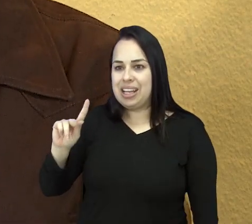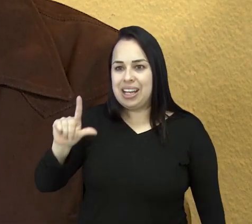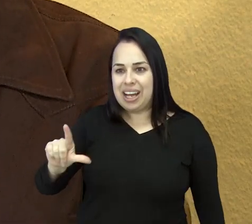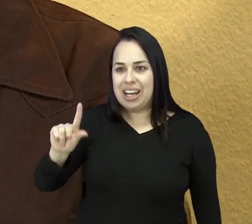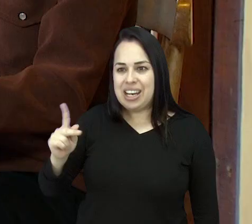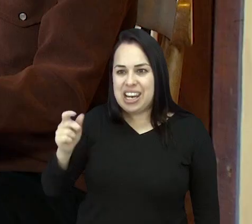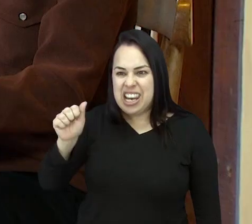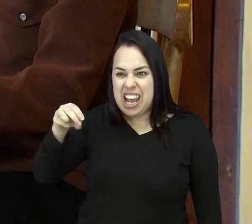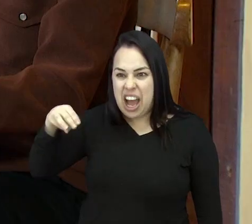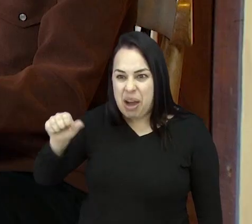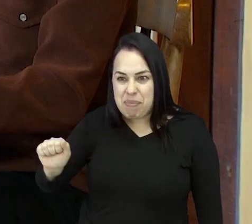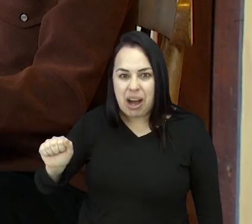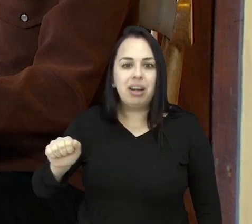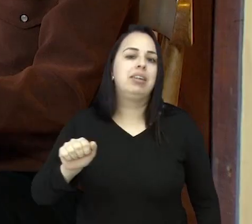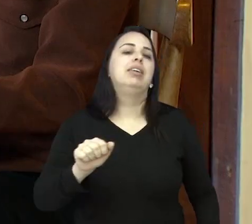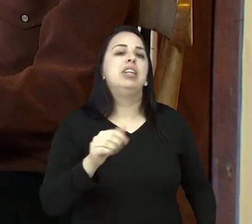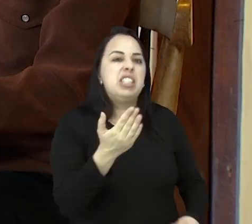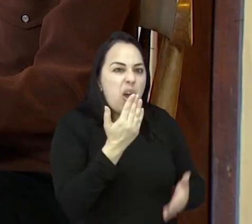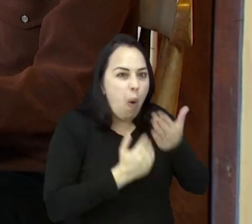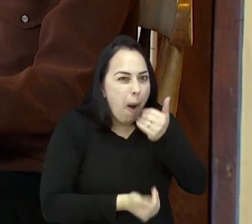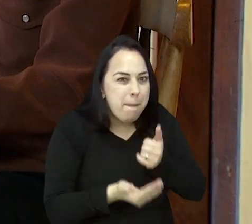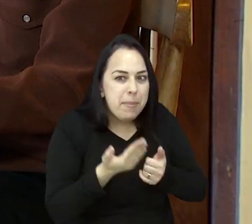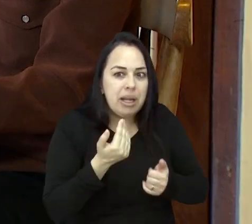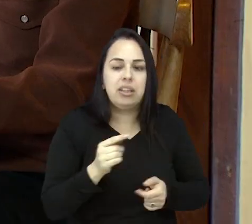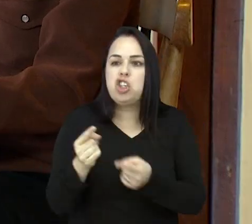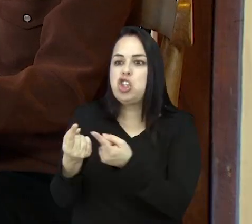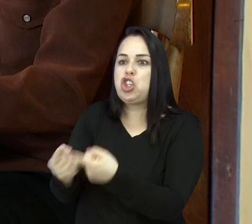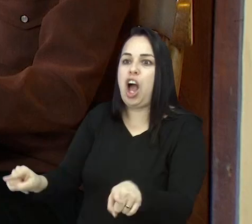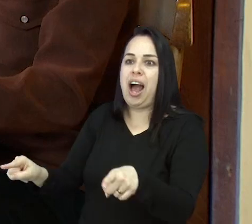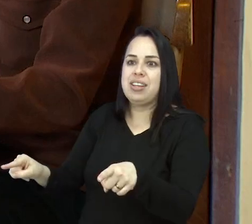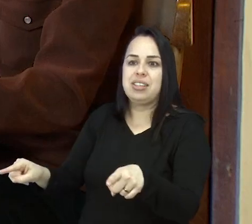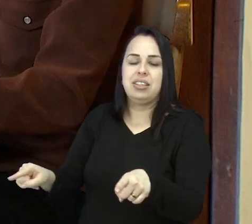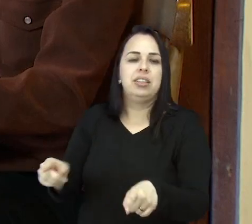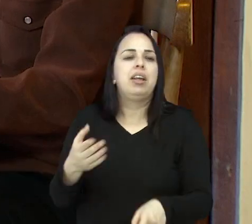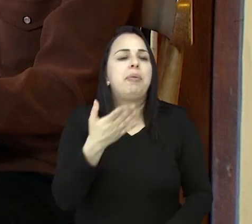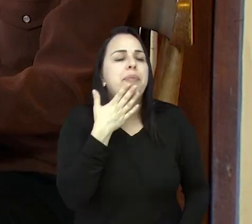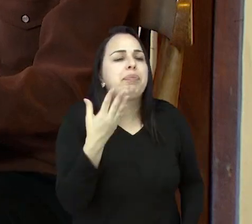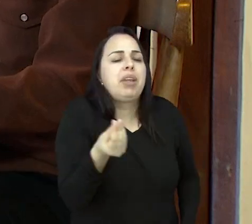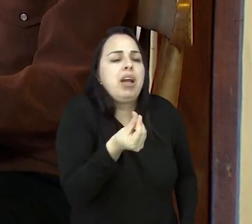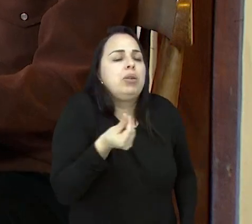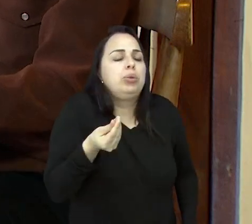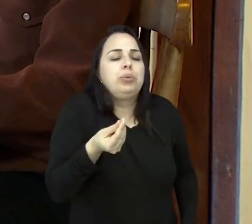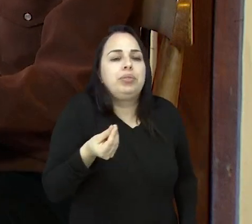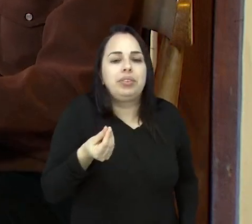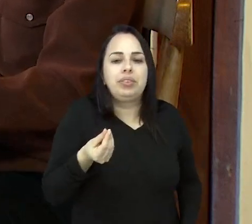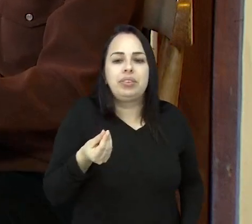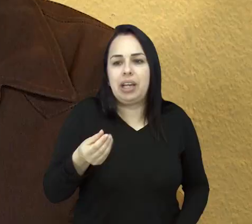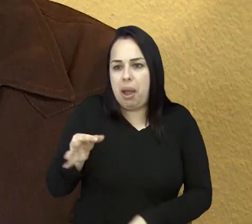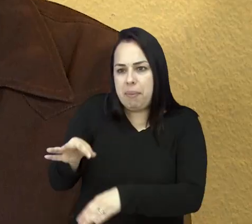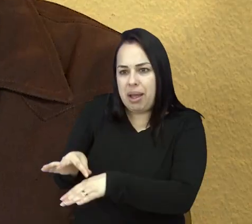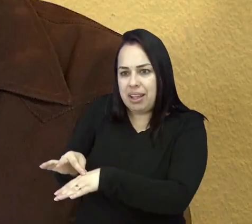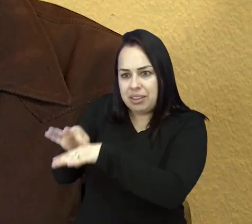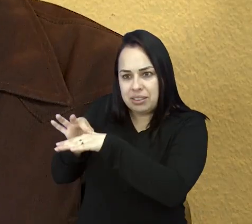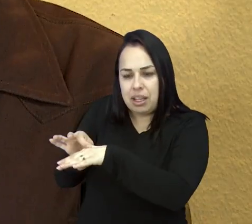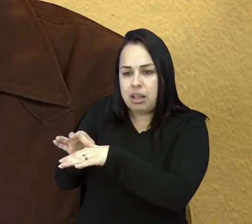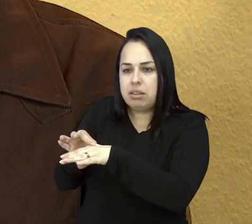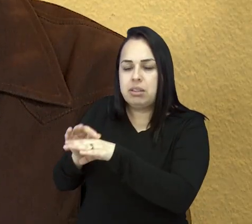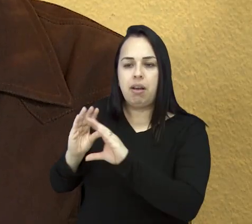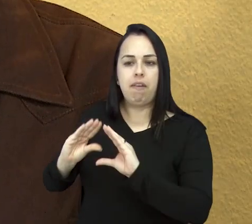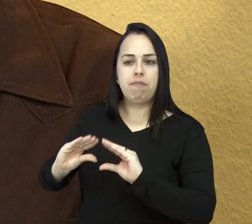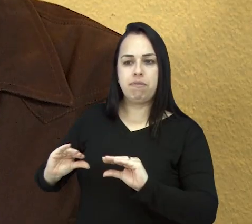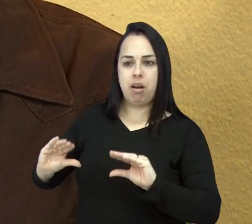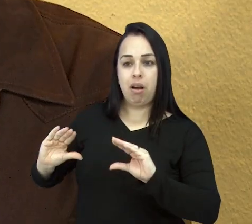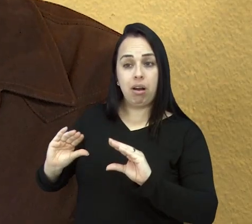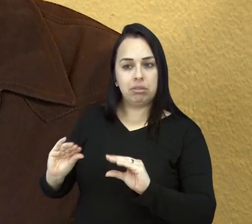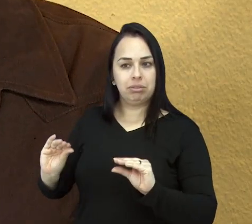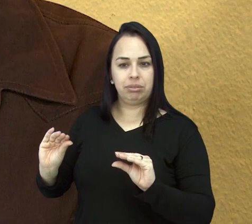Lhama. Lhama? O bichinho? Churrasco. Você comeu a lhama? Churrasco de lhama. E tem gosto de quê? É uma